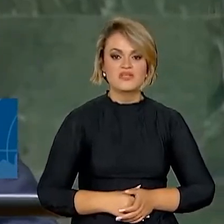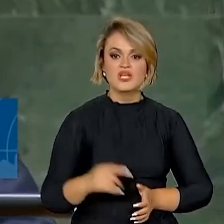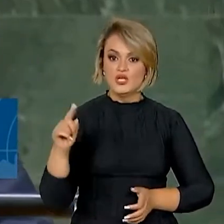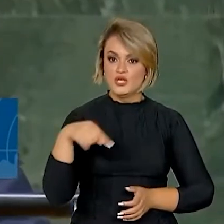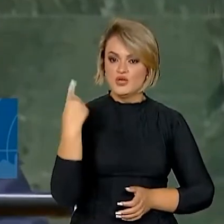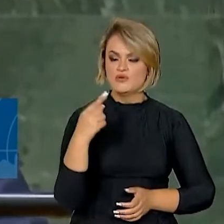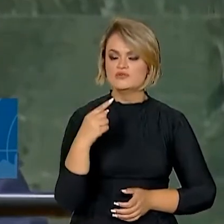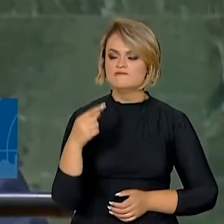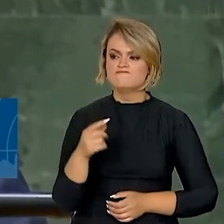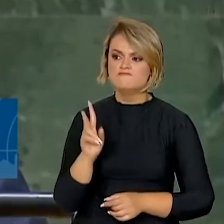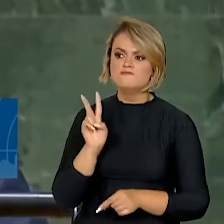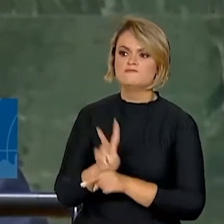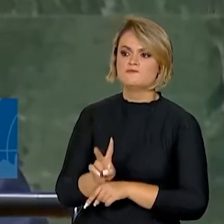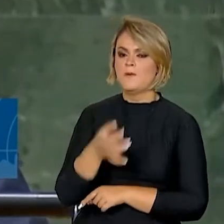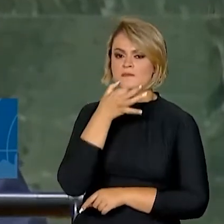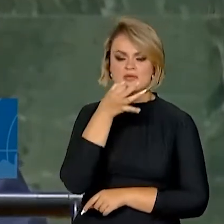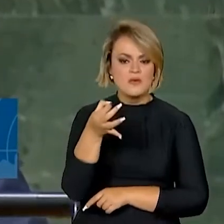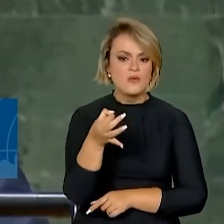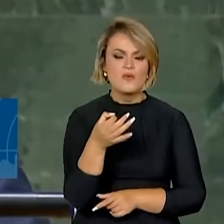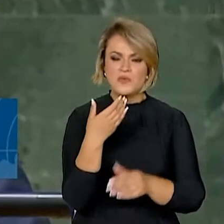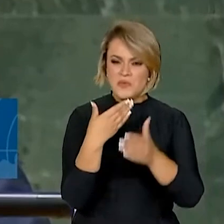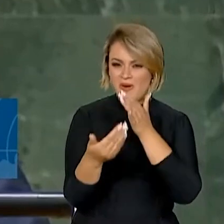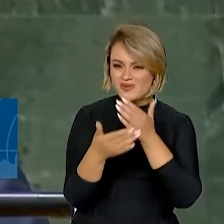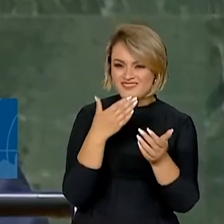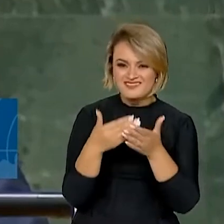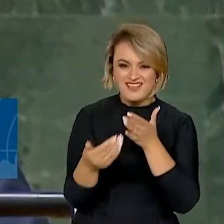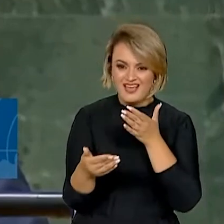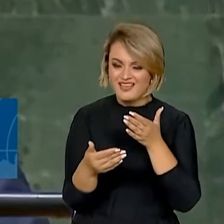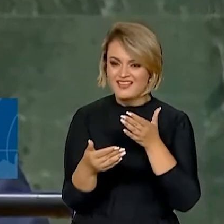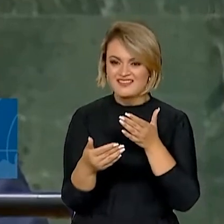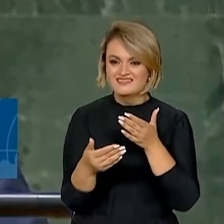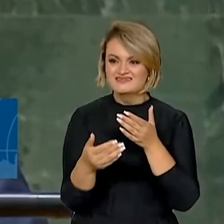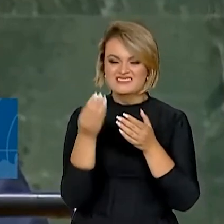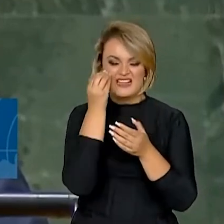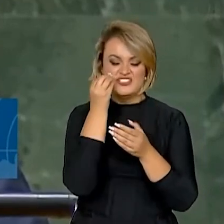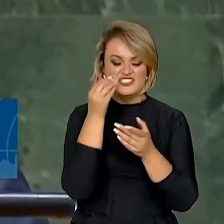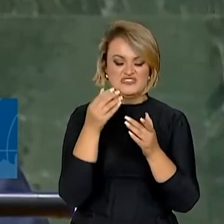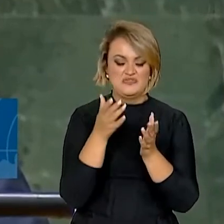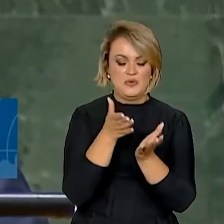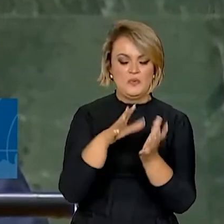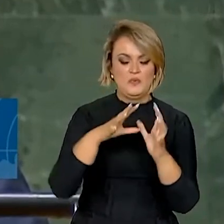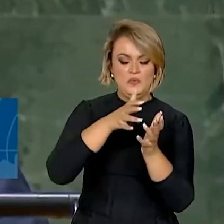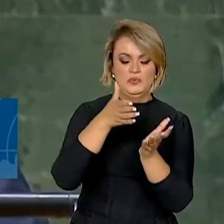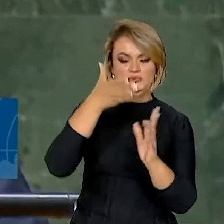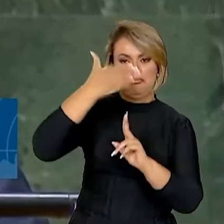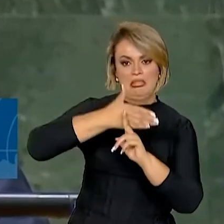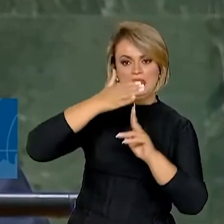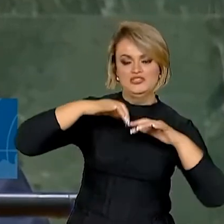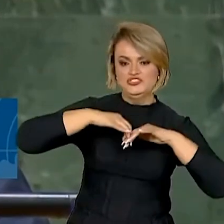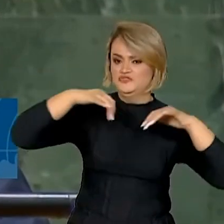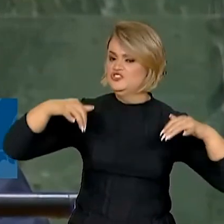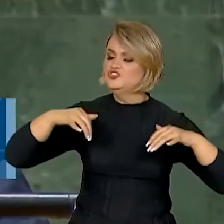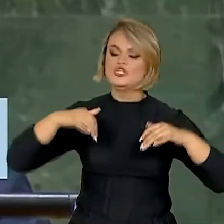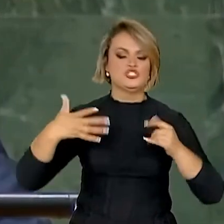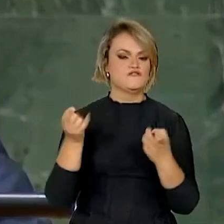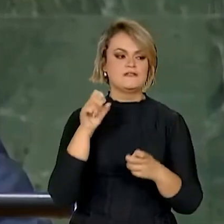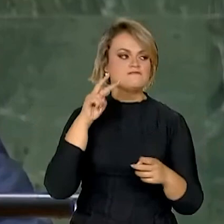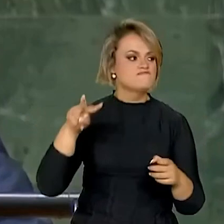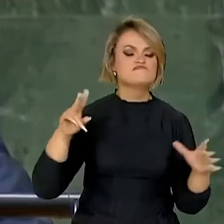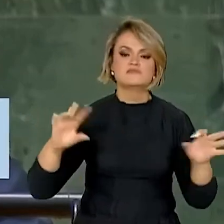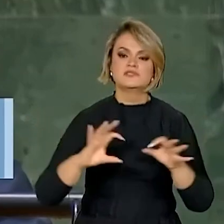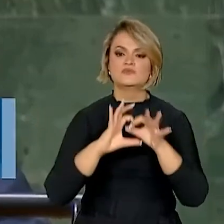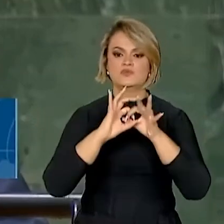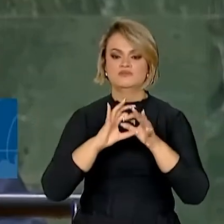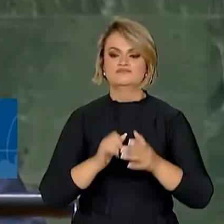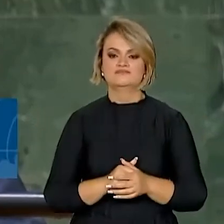Continuaremos críticos a toda tentativa de dividir o mundo em zona de influência e de reeditar